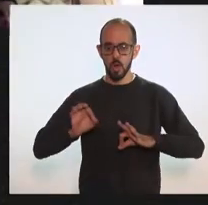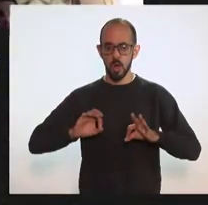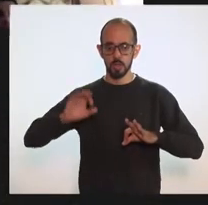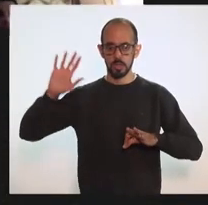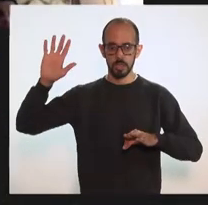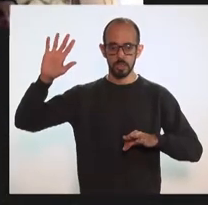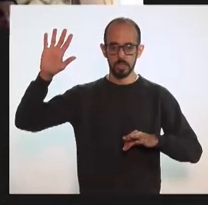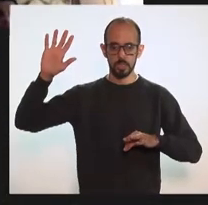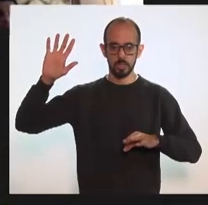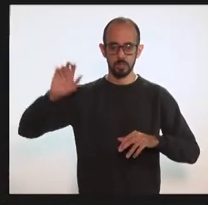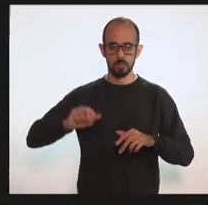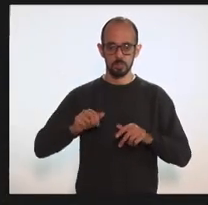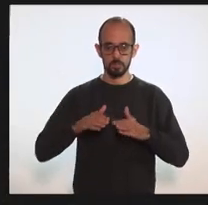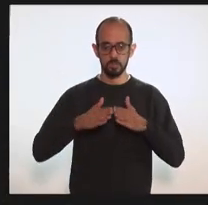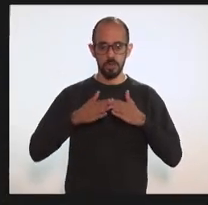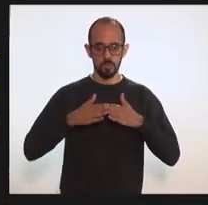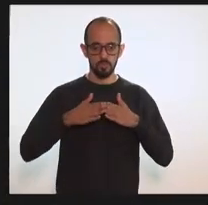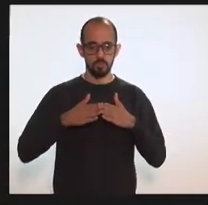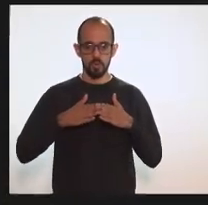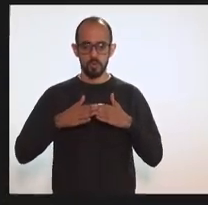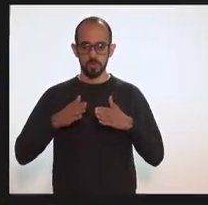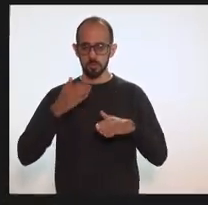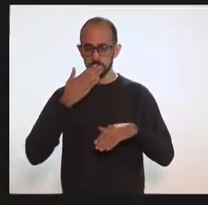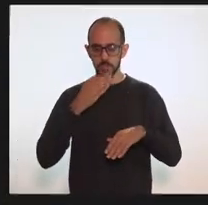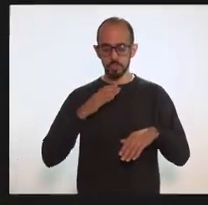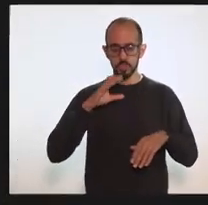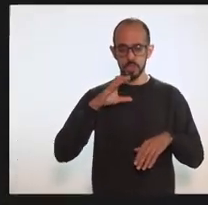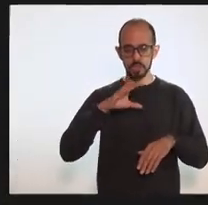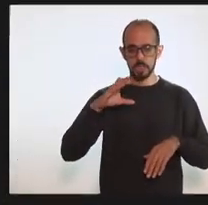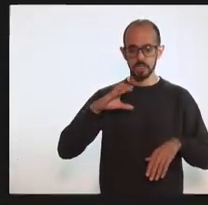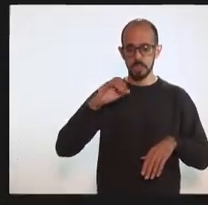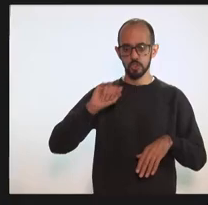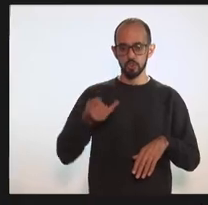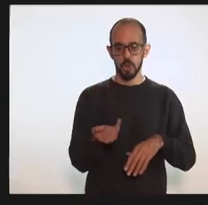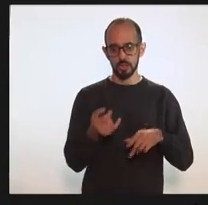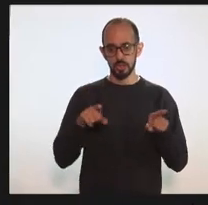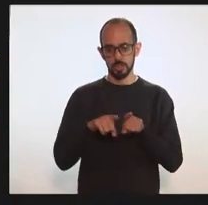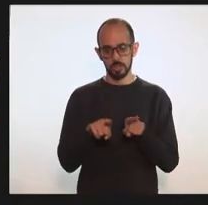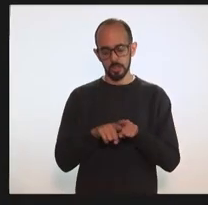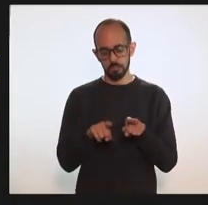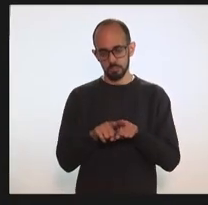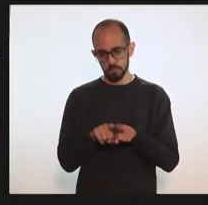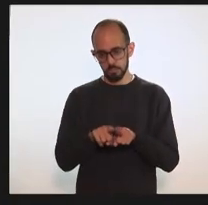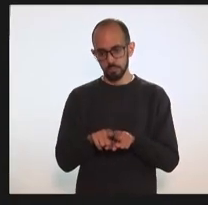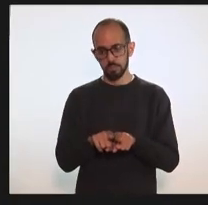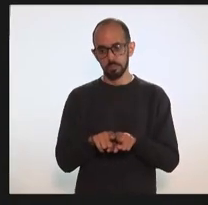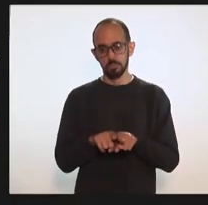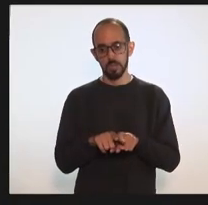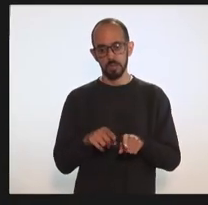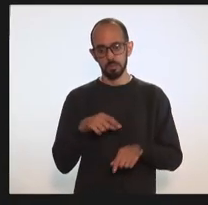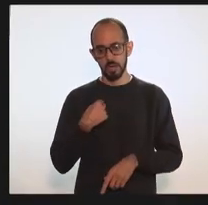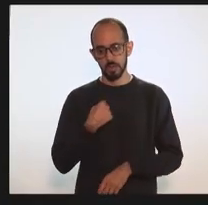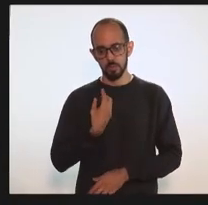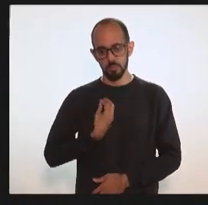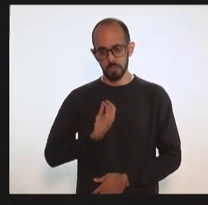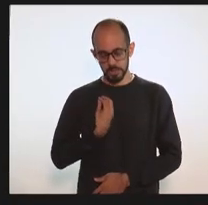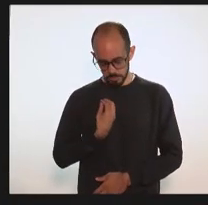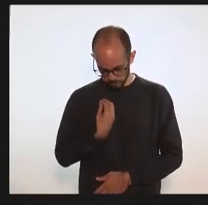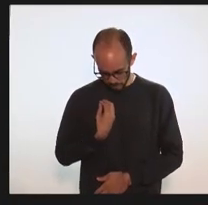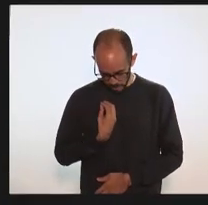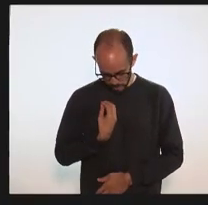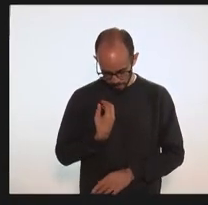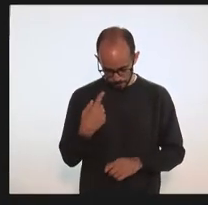chamar também STJ porque a comissão que eu tô designado para você até porque